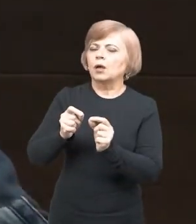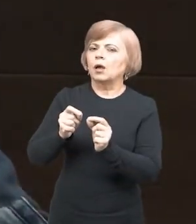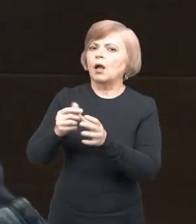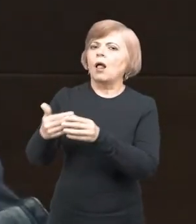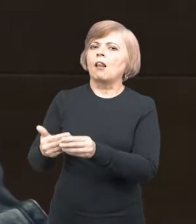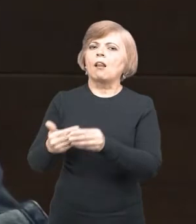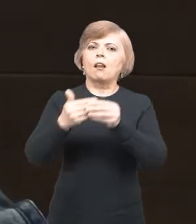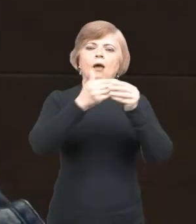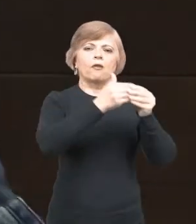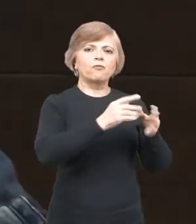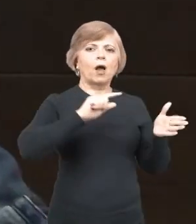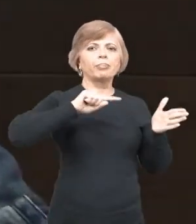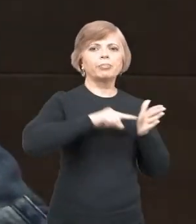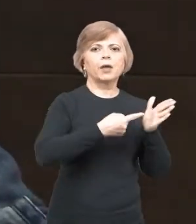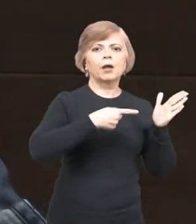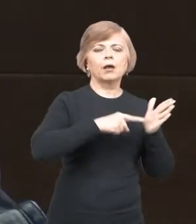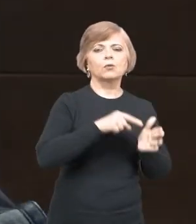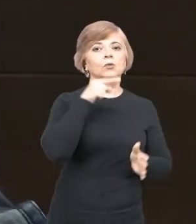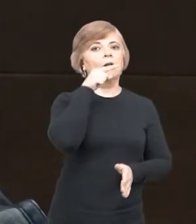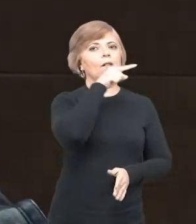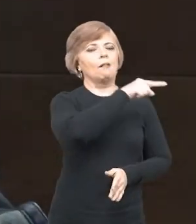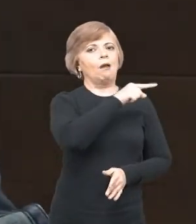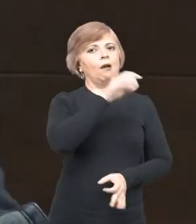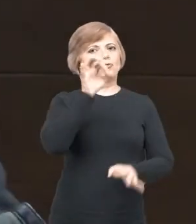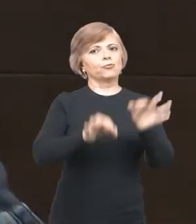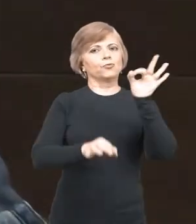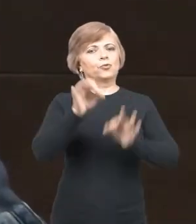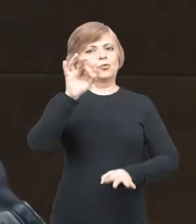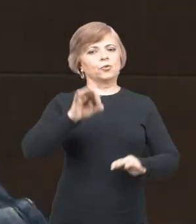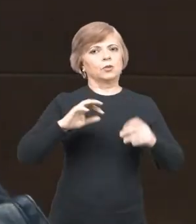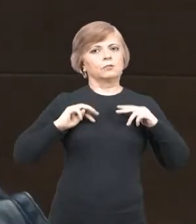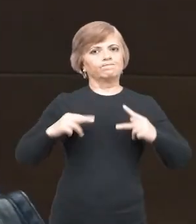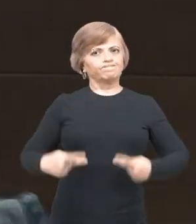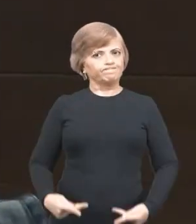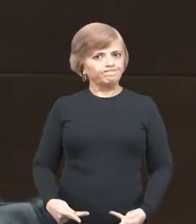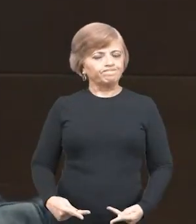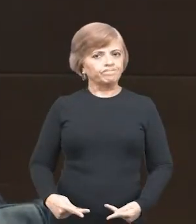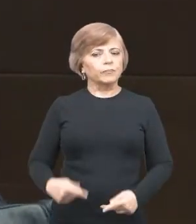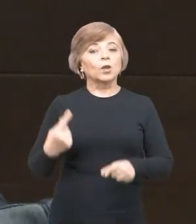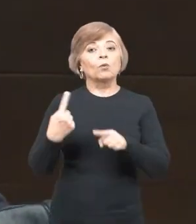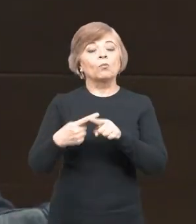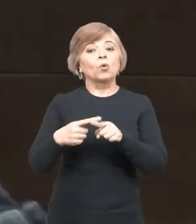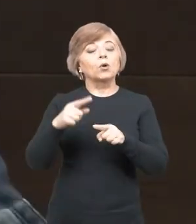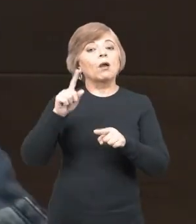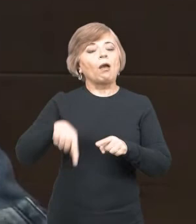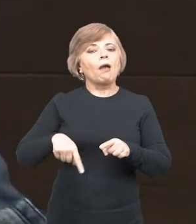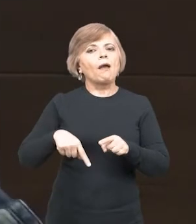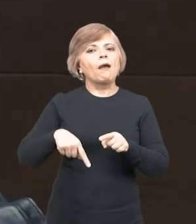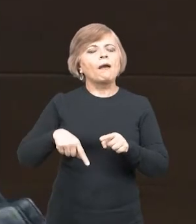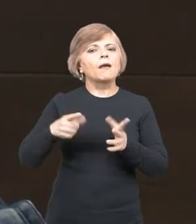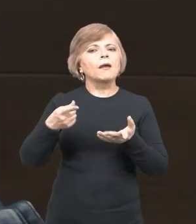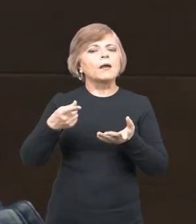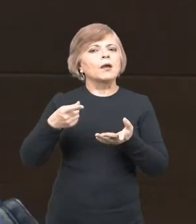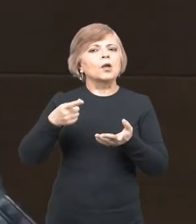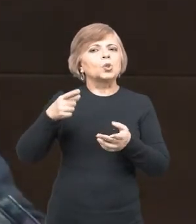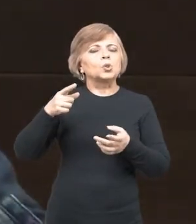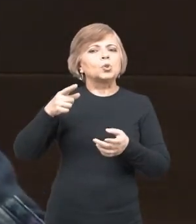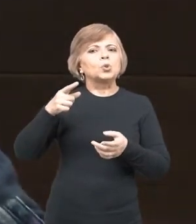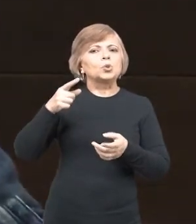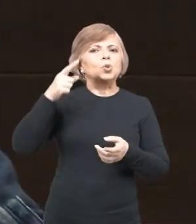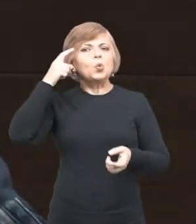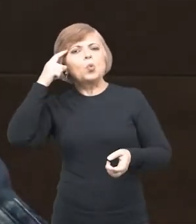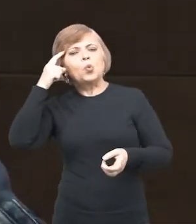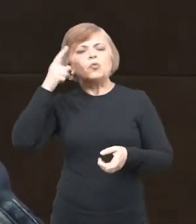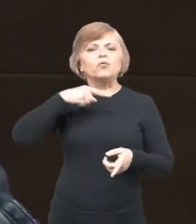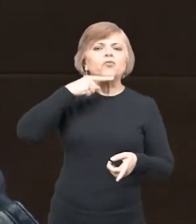Poder Judiciário de forma individualizada. Deve suscitar o que se chama de procedimento de dúvida para que o